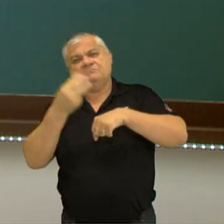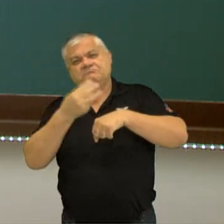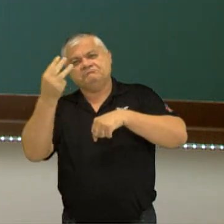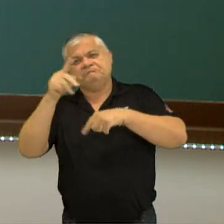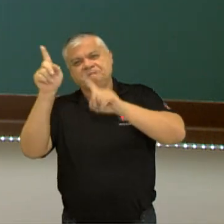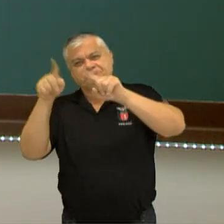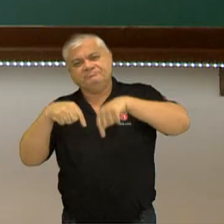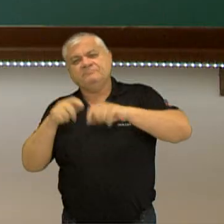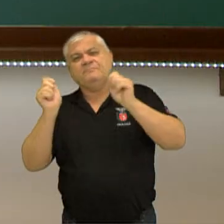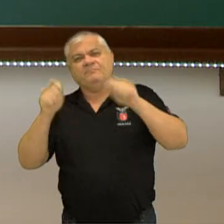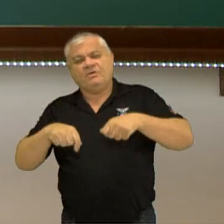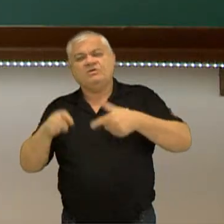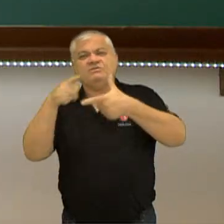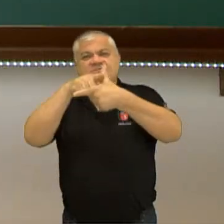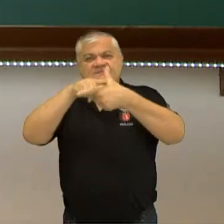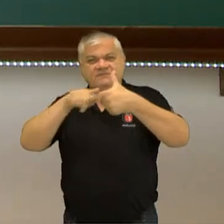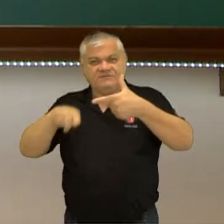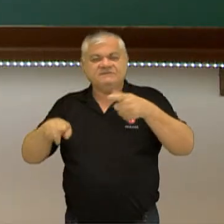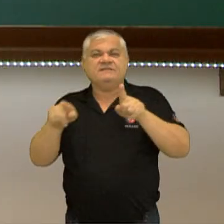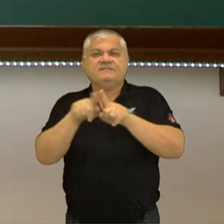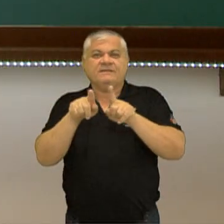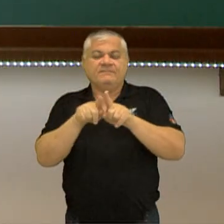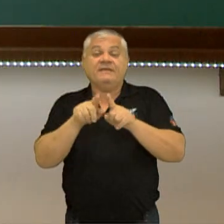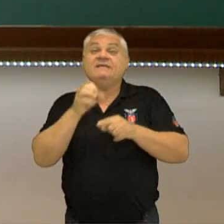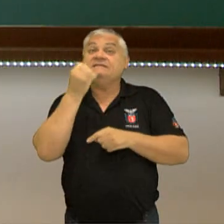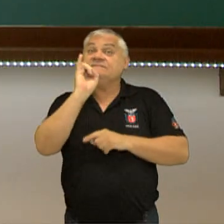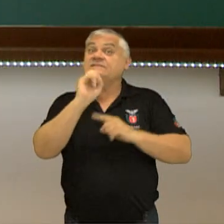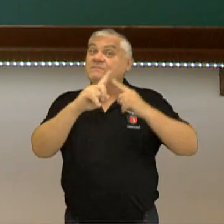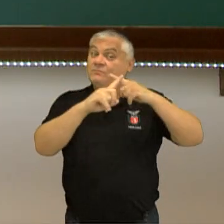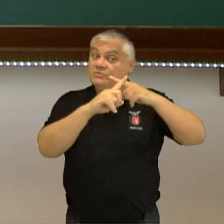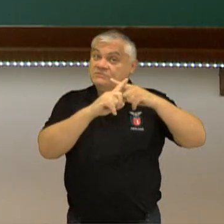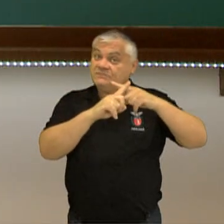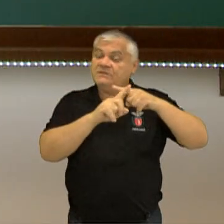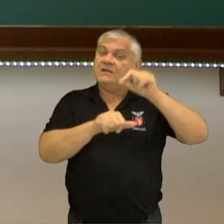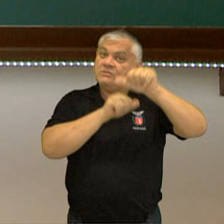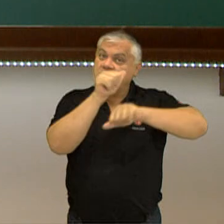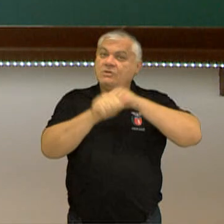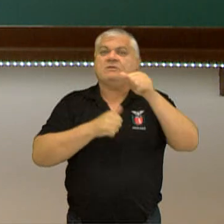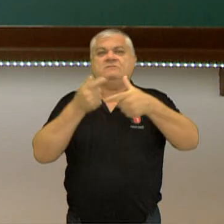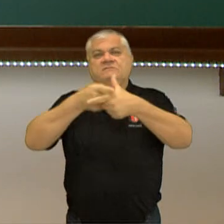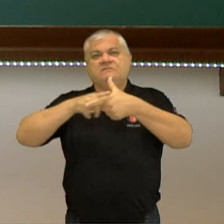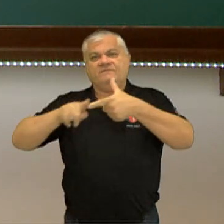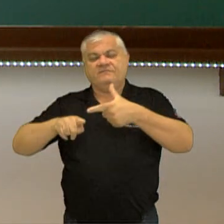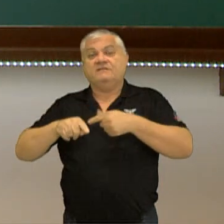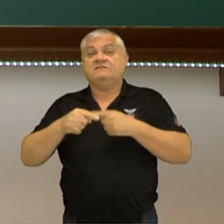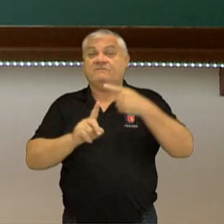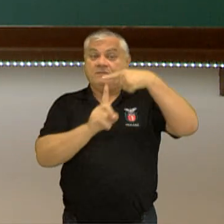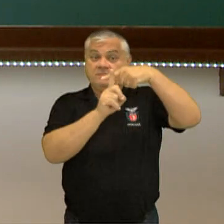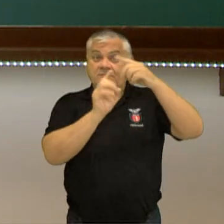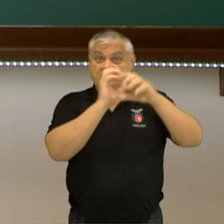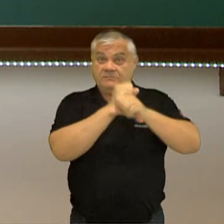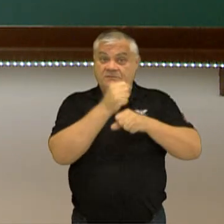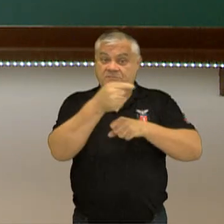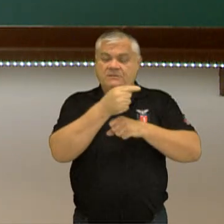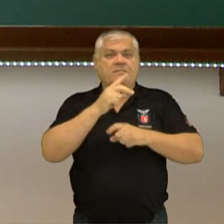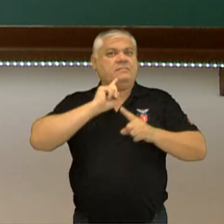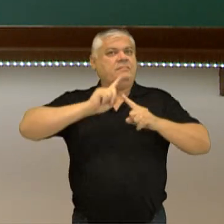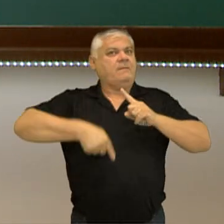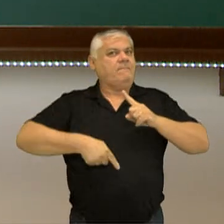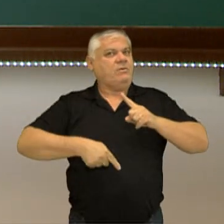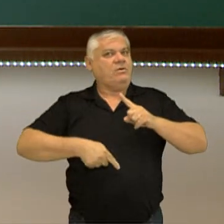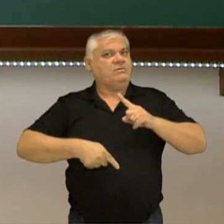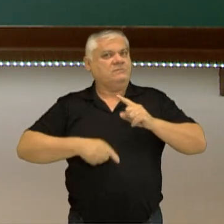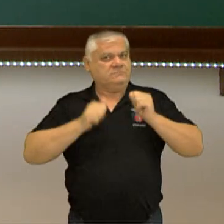vocês podem dividir, tá? Quando estiver multiplicando, se estiver somando ou subtraindo, você não pode fazer essa